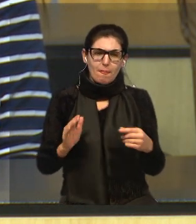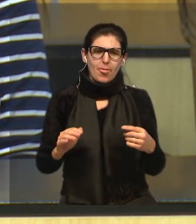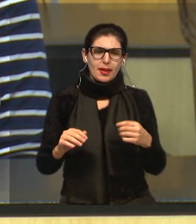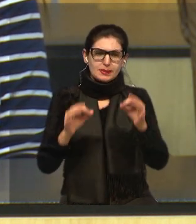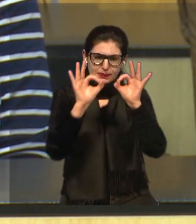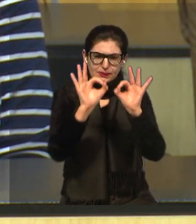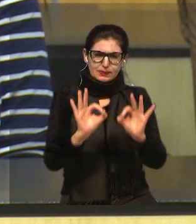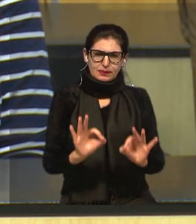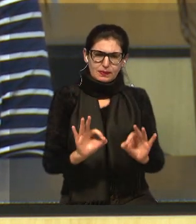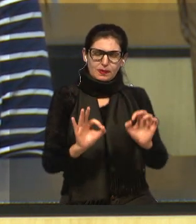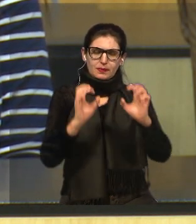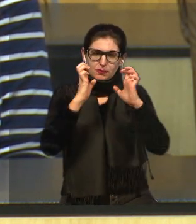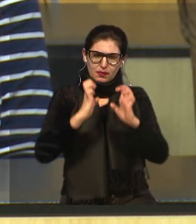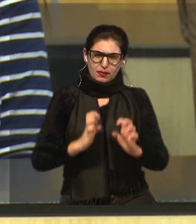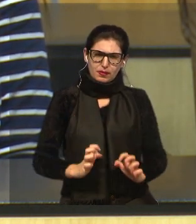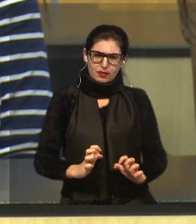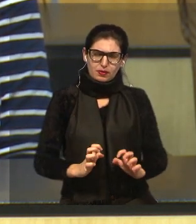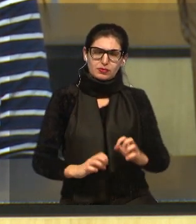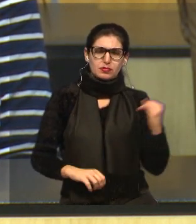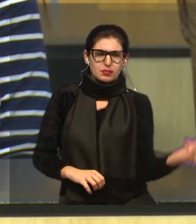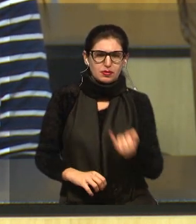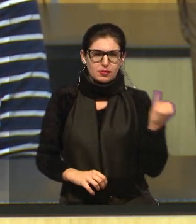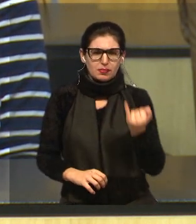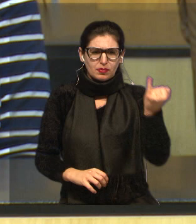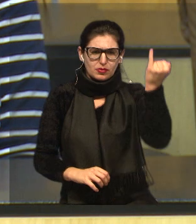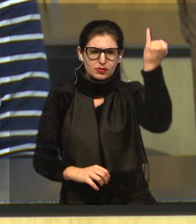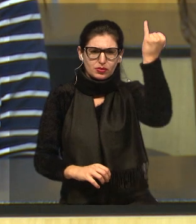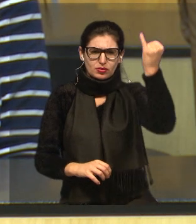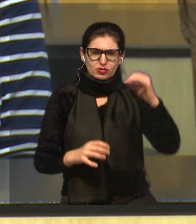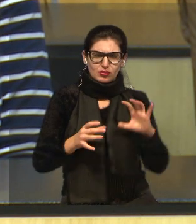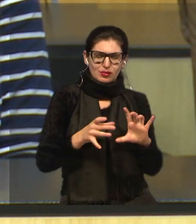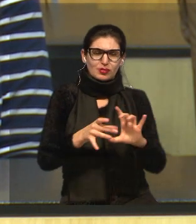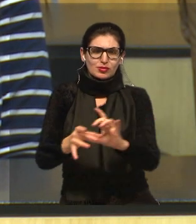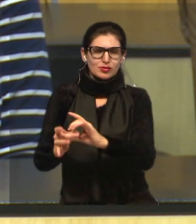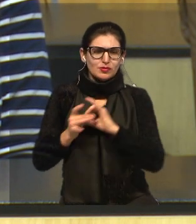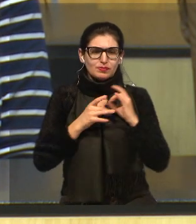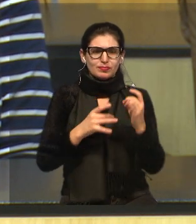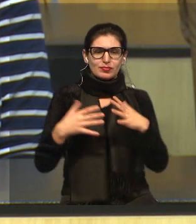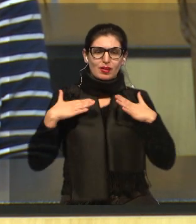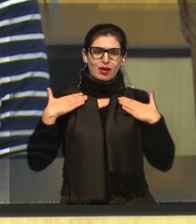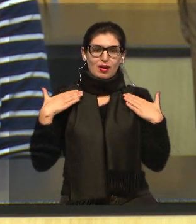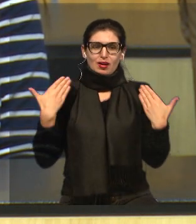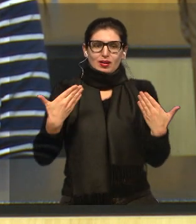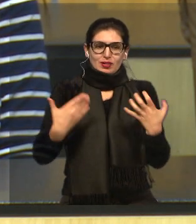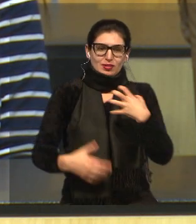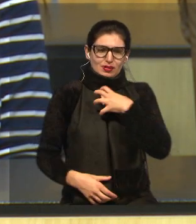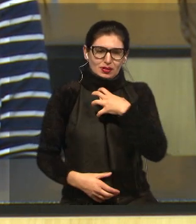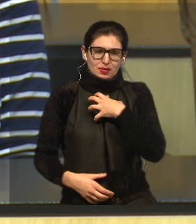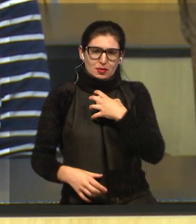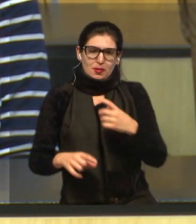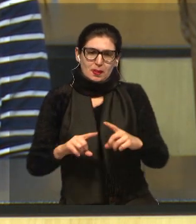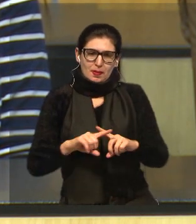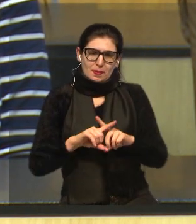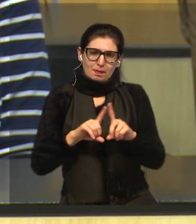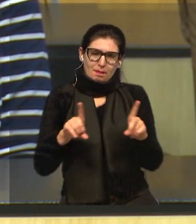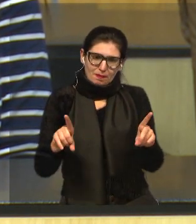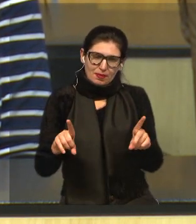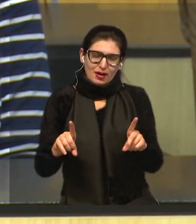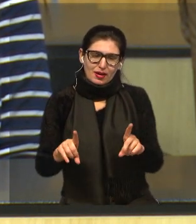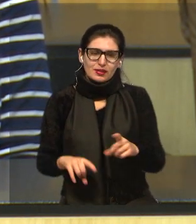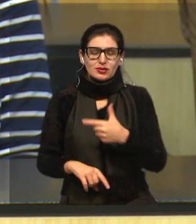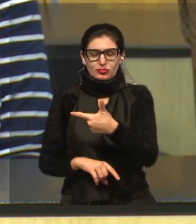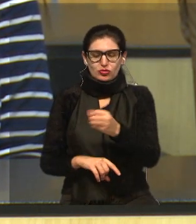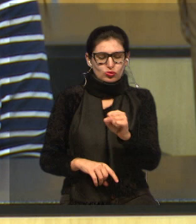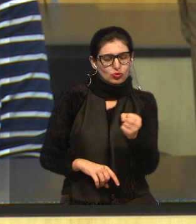os direitos fundamentais. Junto com essa alegria, eu não posso deixar de dizer da tristeza de ela estar em vigor há